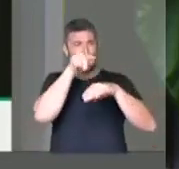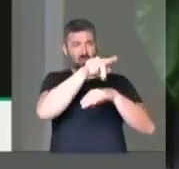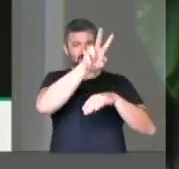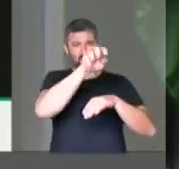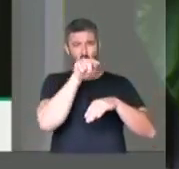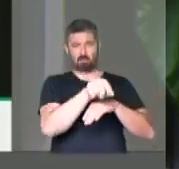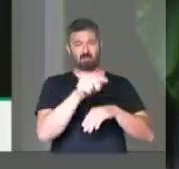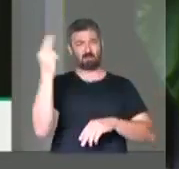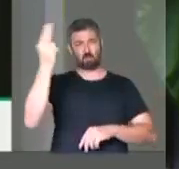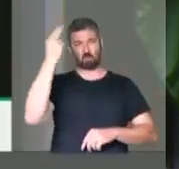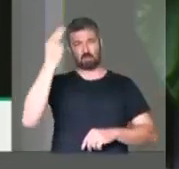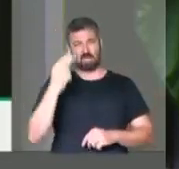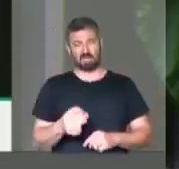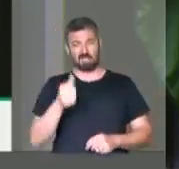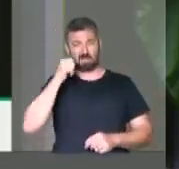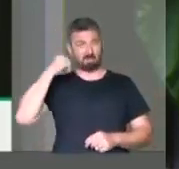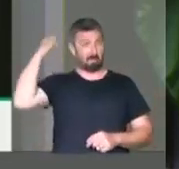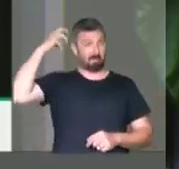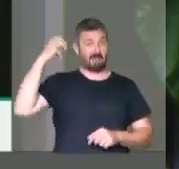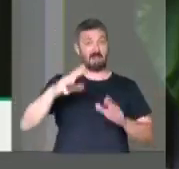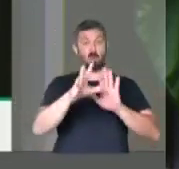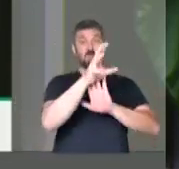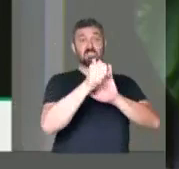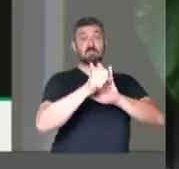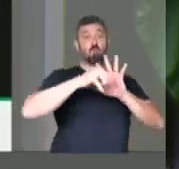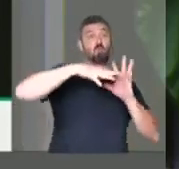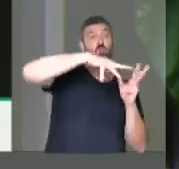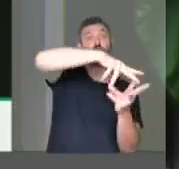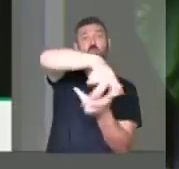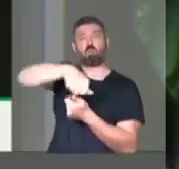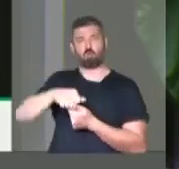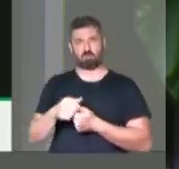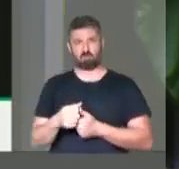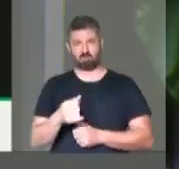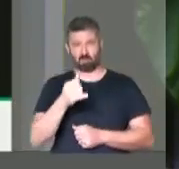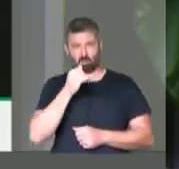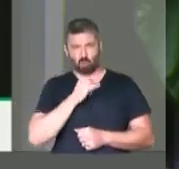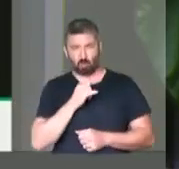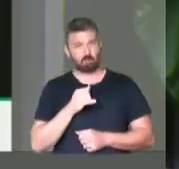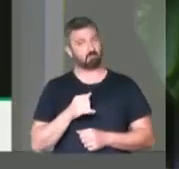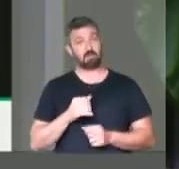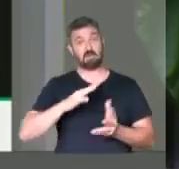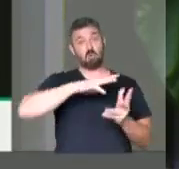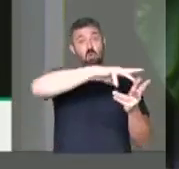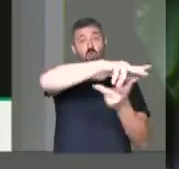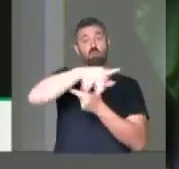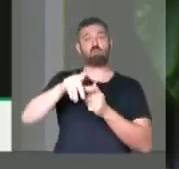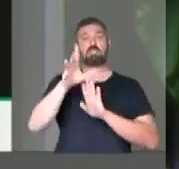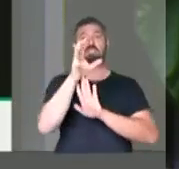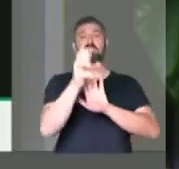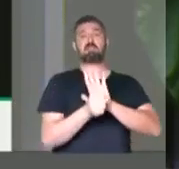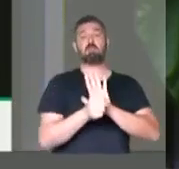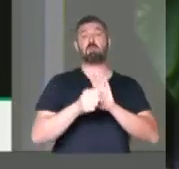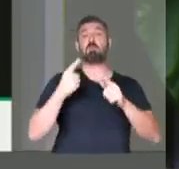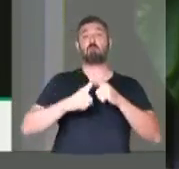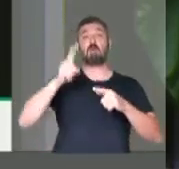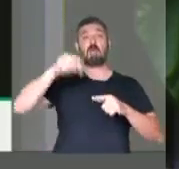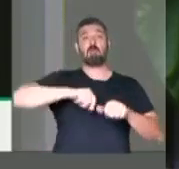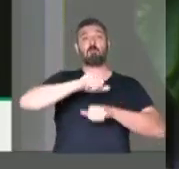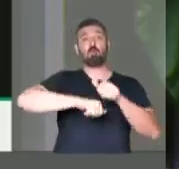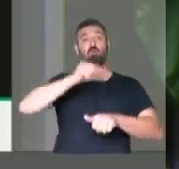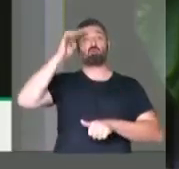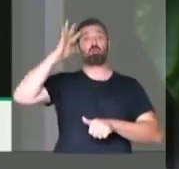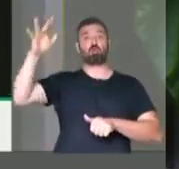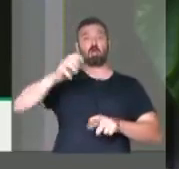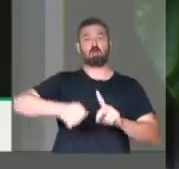Marielle. Marielle vira símbolo do mundo inteiro. Não é à toa. Vira símbolo do mundo inteiro porque vira símbolo de um sonho,